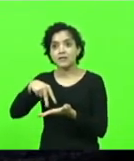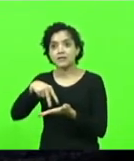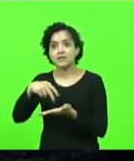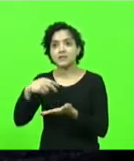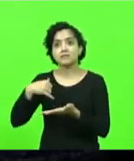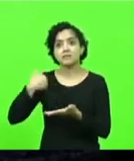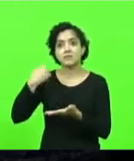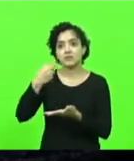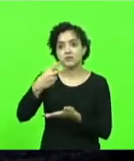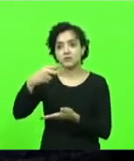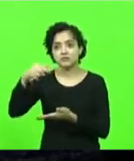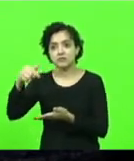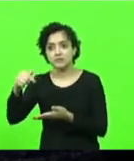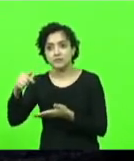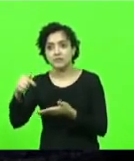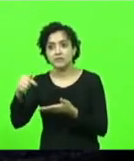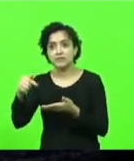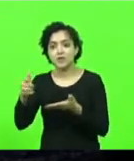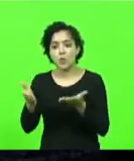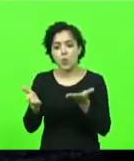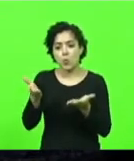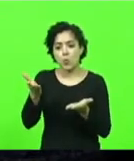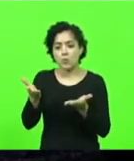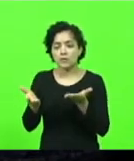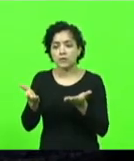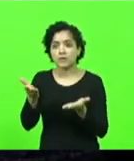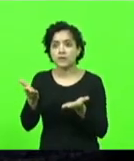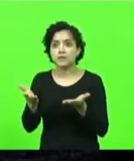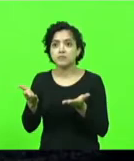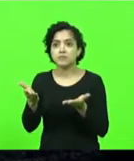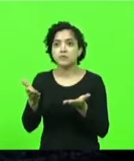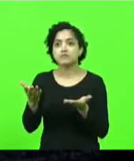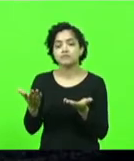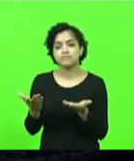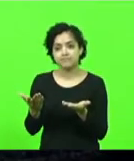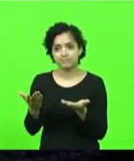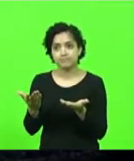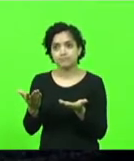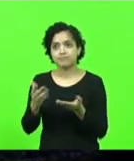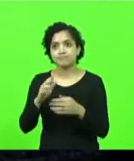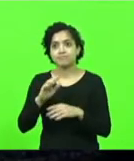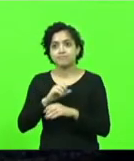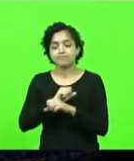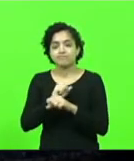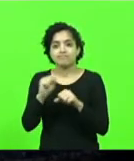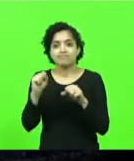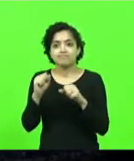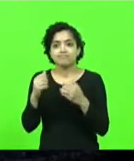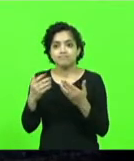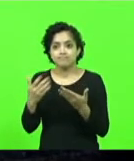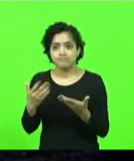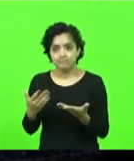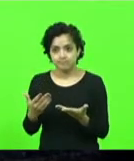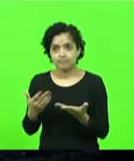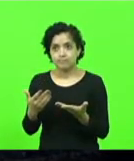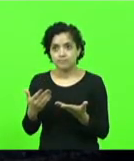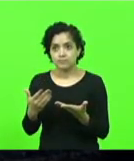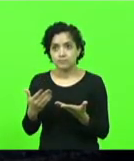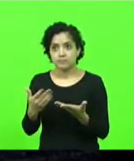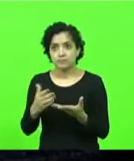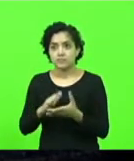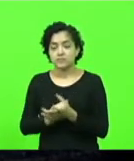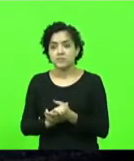com equilíbrio a prova de rajadas não suportou almofada com síndrome de